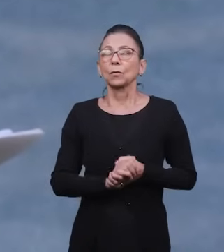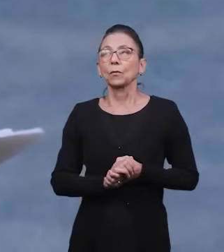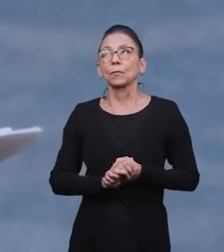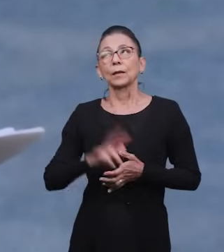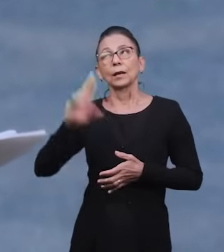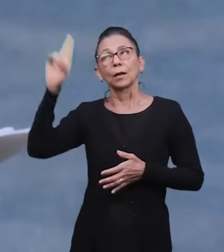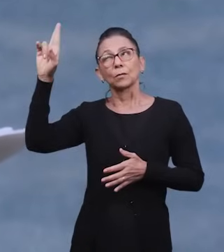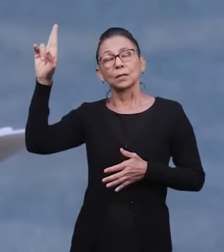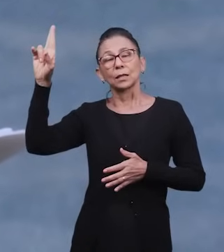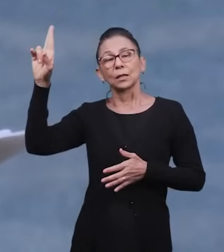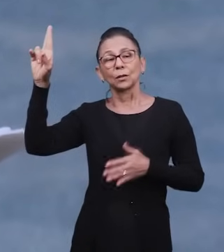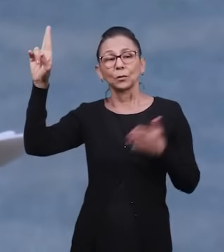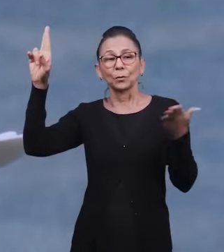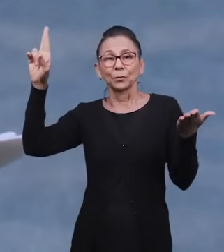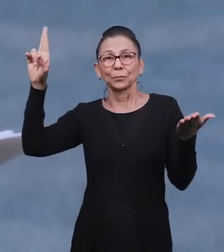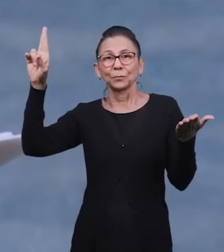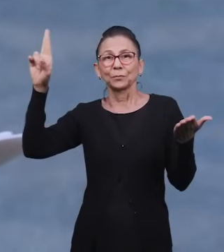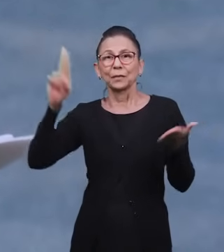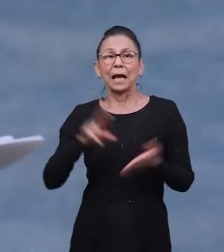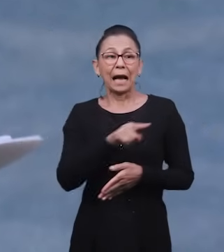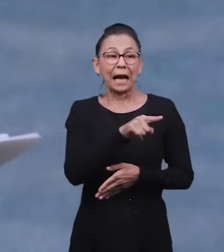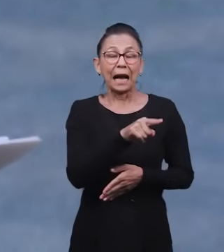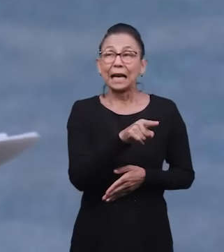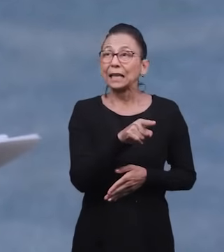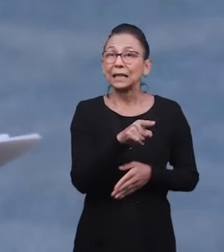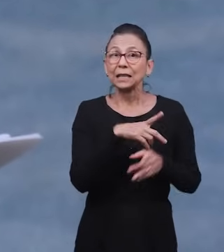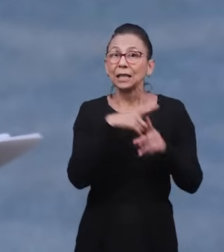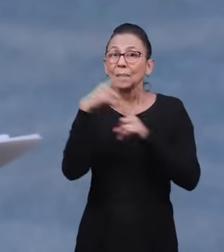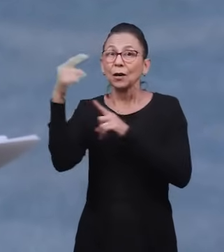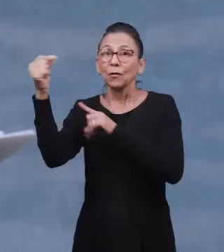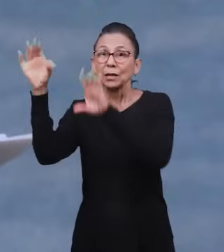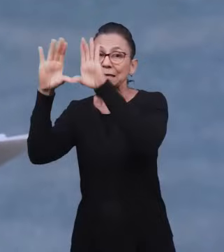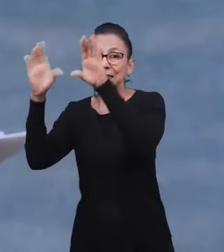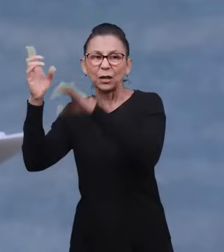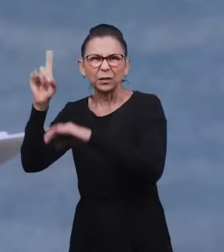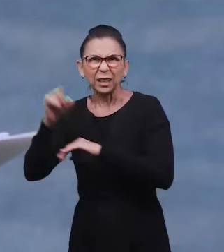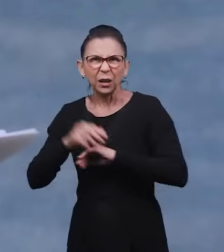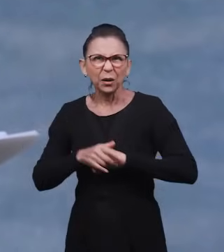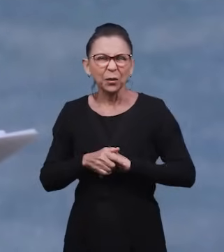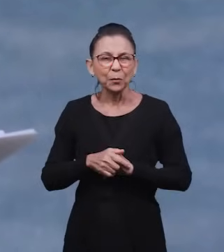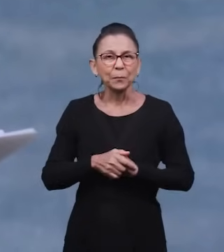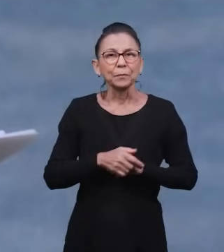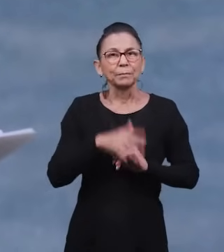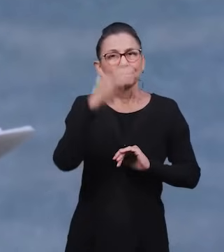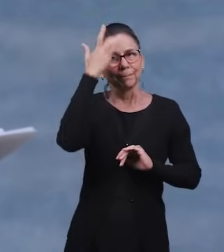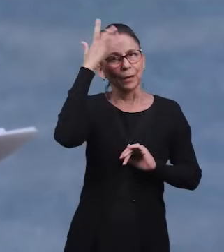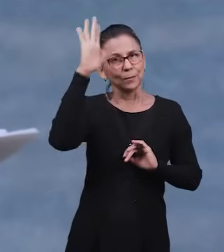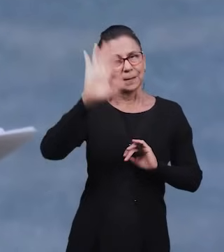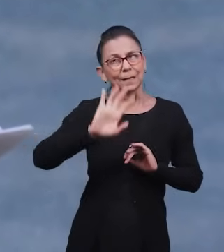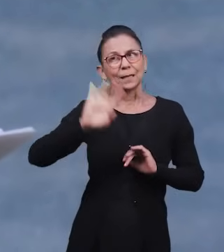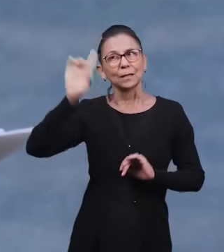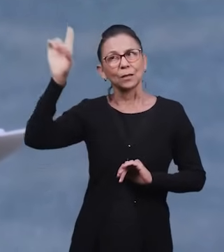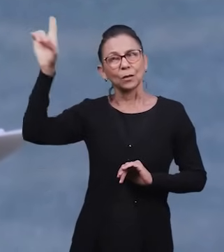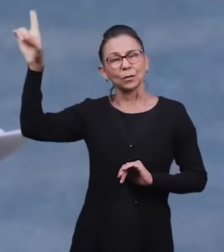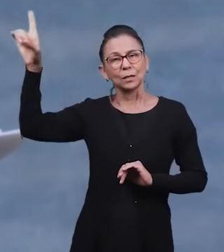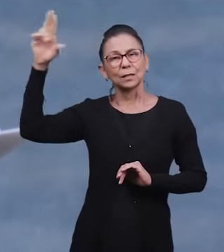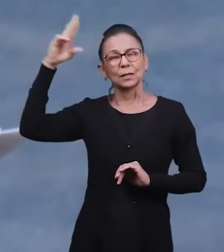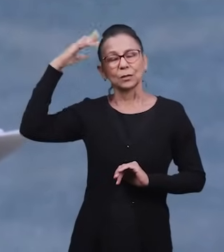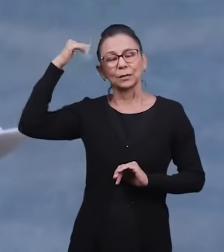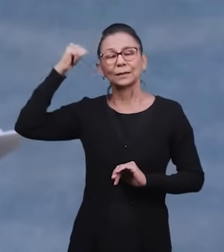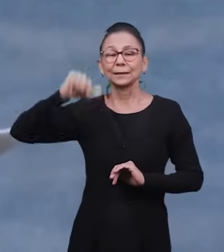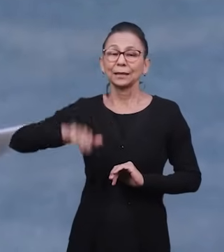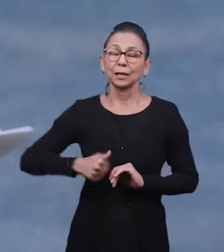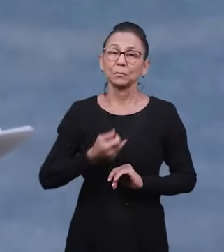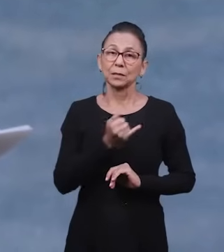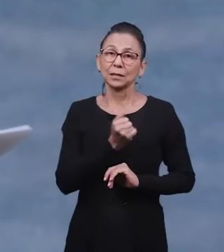Senhor. Ele não vai para o céu, não. É assunto dele com o Senhor. Se ele vai, se não vai, se você vai encontrar lá no céu, vai abraçar, beijar, ficar